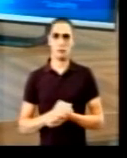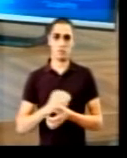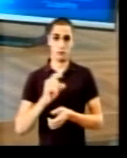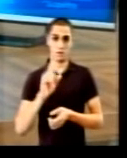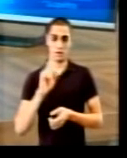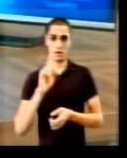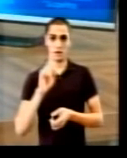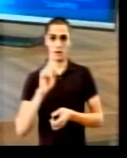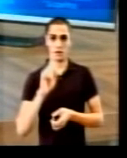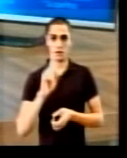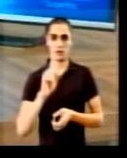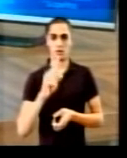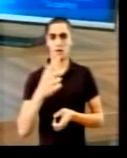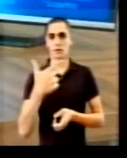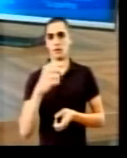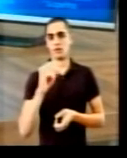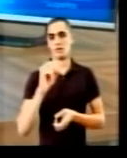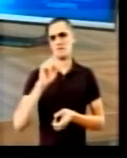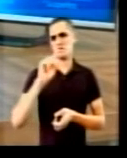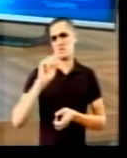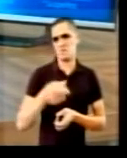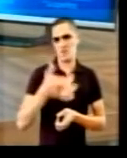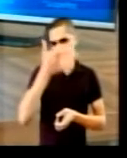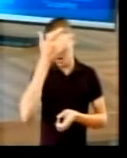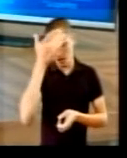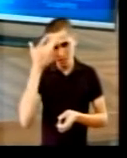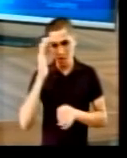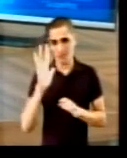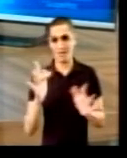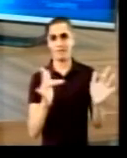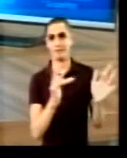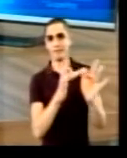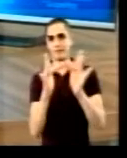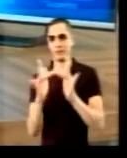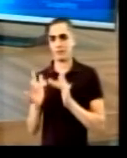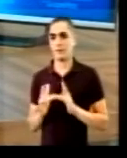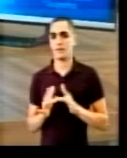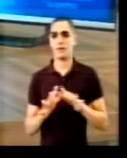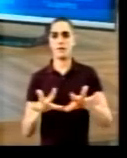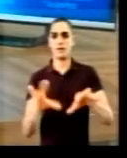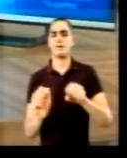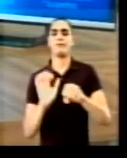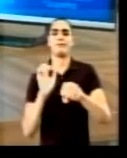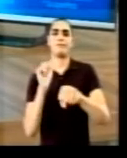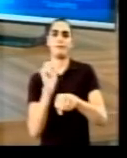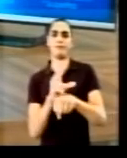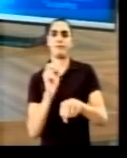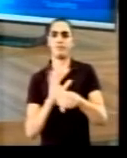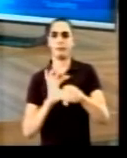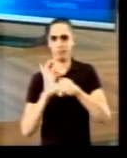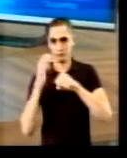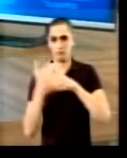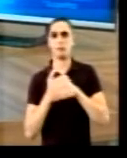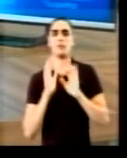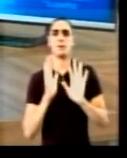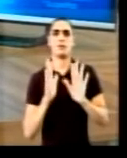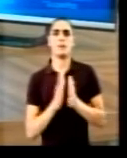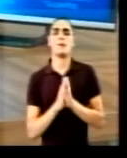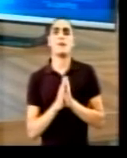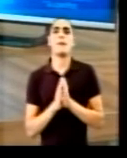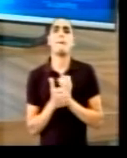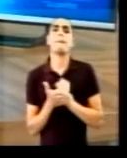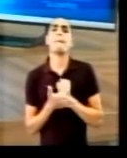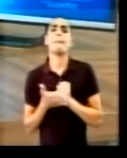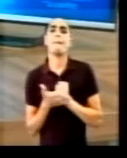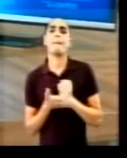120 mil pessoas que já tiveram contato com o vírus e se contaminaram. Tomando como base